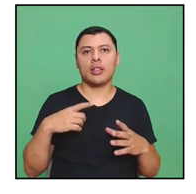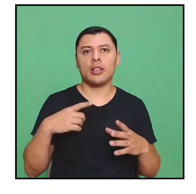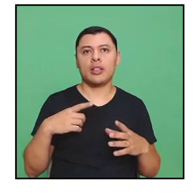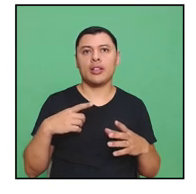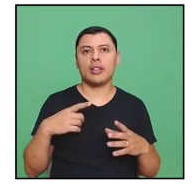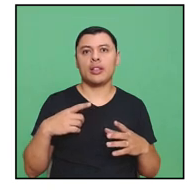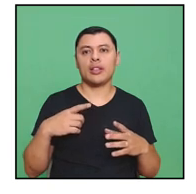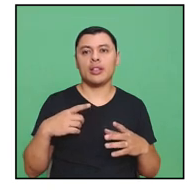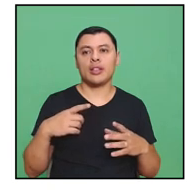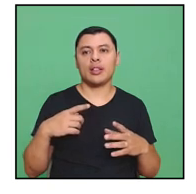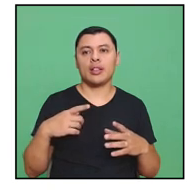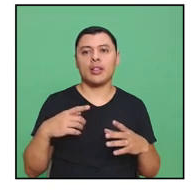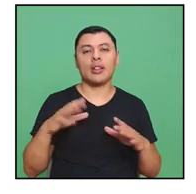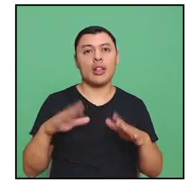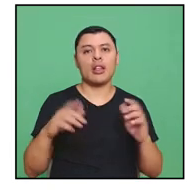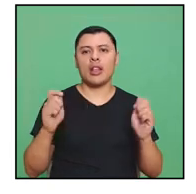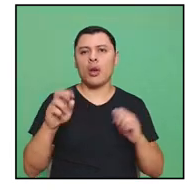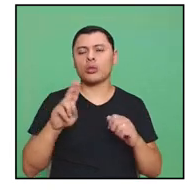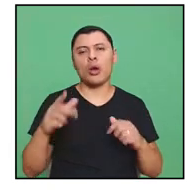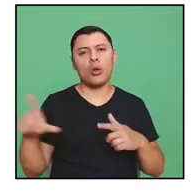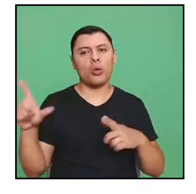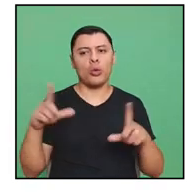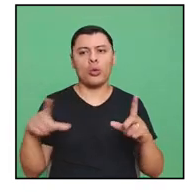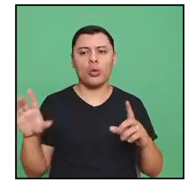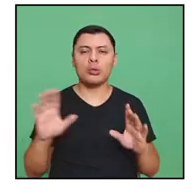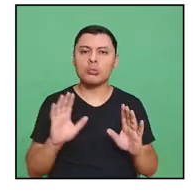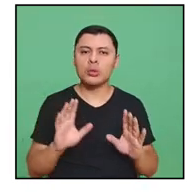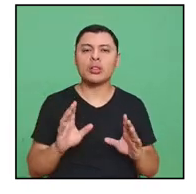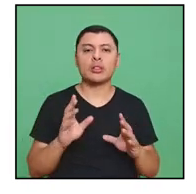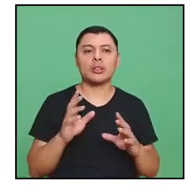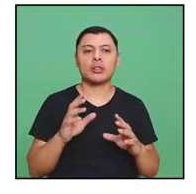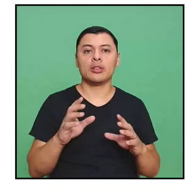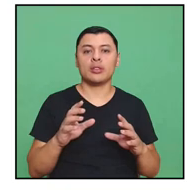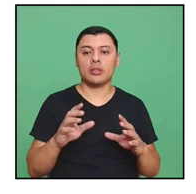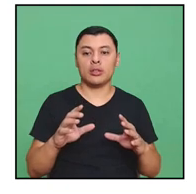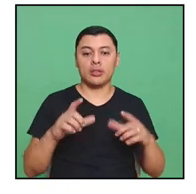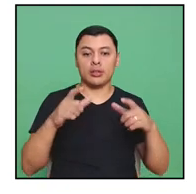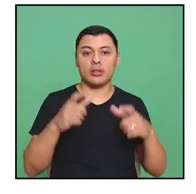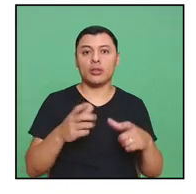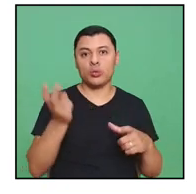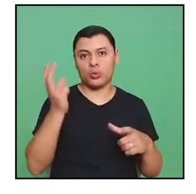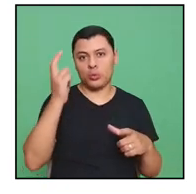mas que pode ser usado para outras coisas, mas nesse caso, instituições culturais.